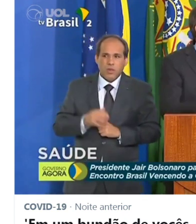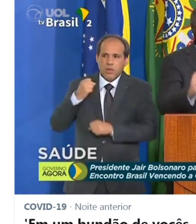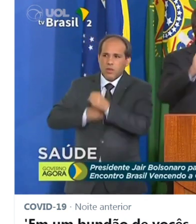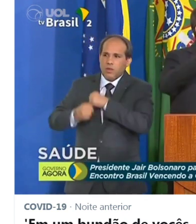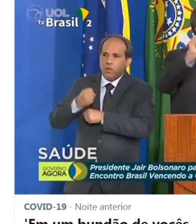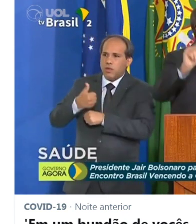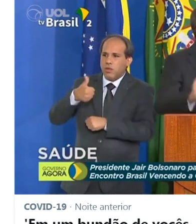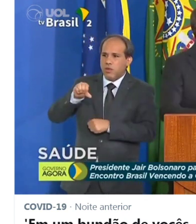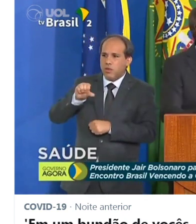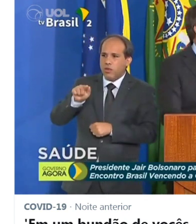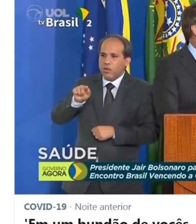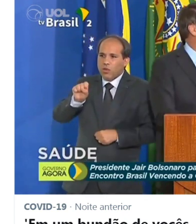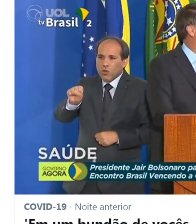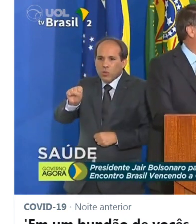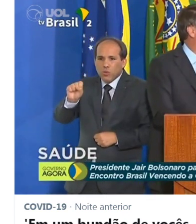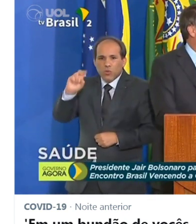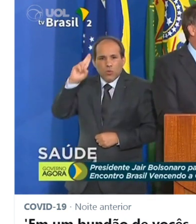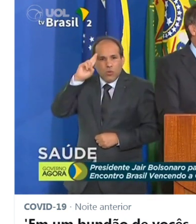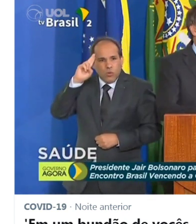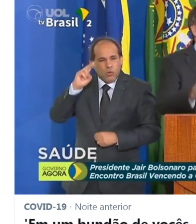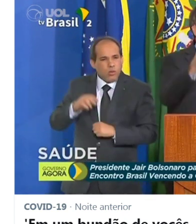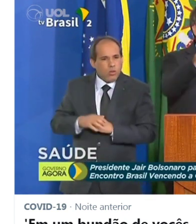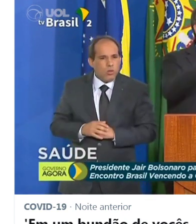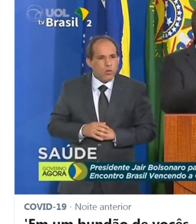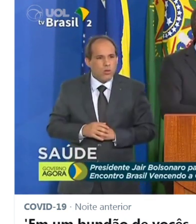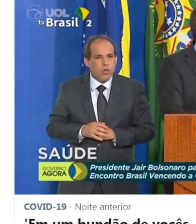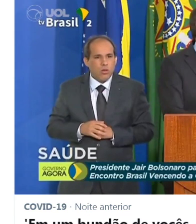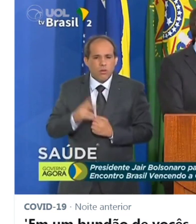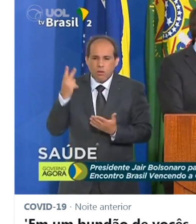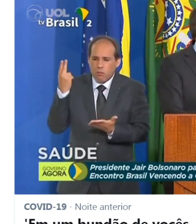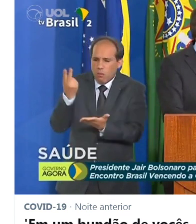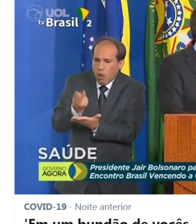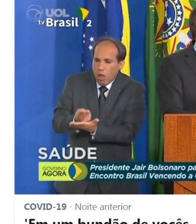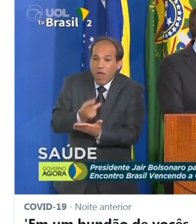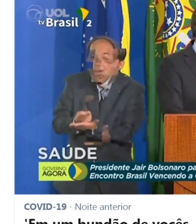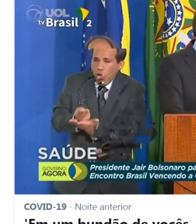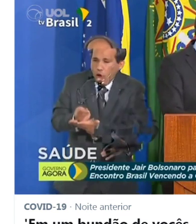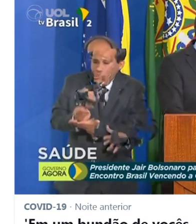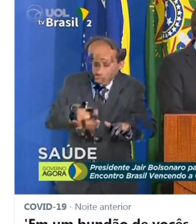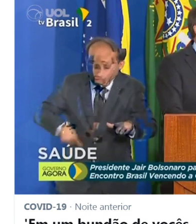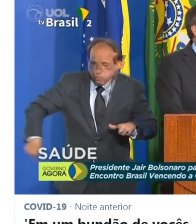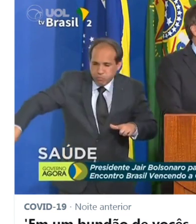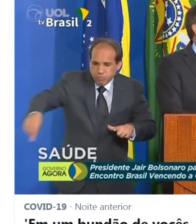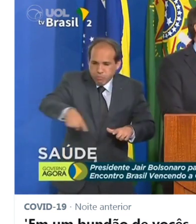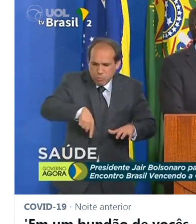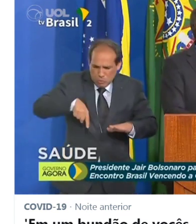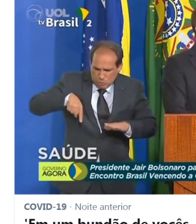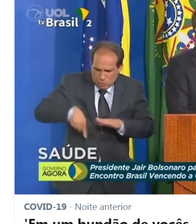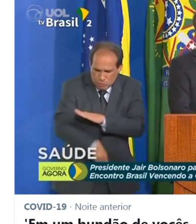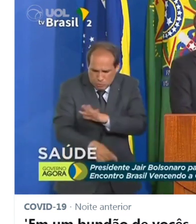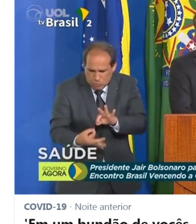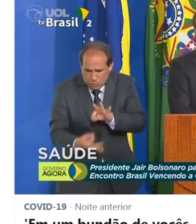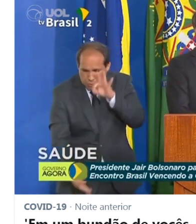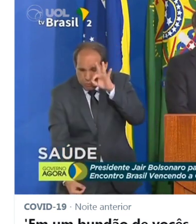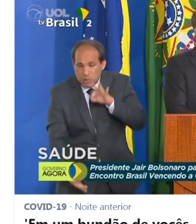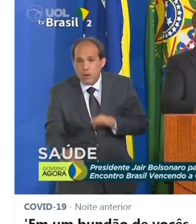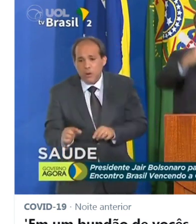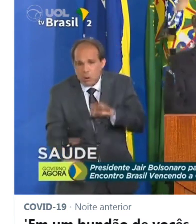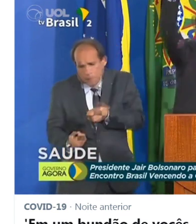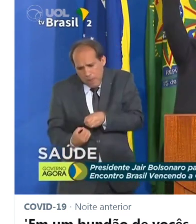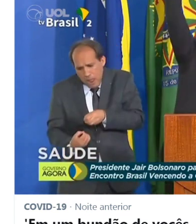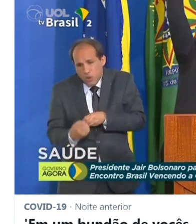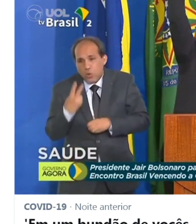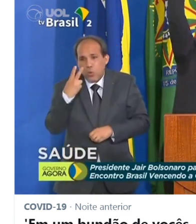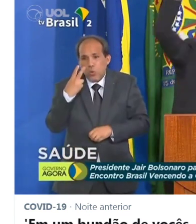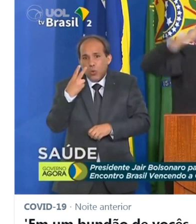um soldado, numa oficina de cordas, caiu numa lagoa que tinha mais ou menos 2,5 metros de profundidade. É pouca coisa,